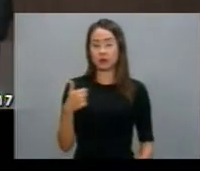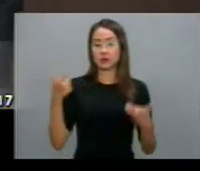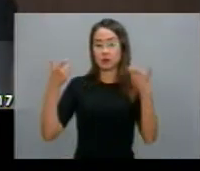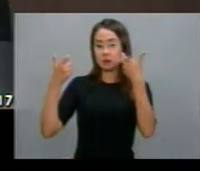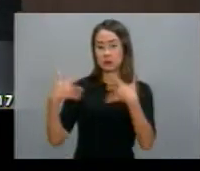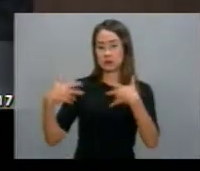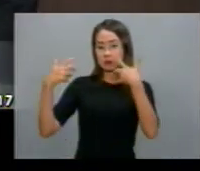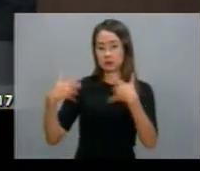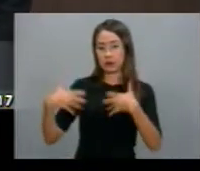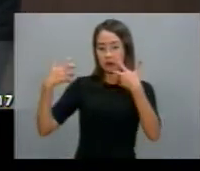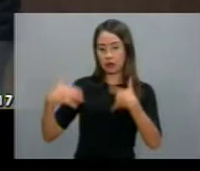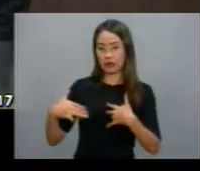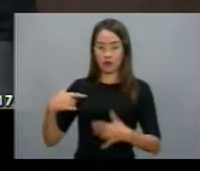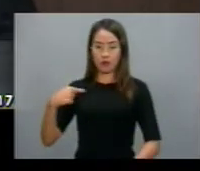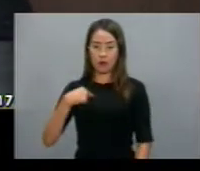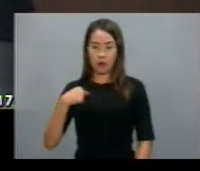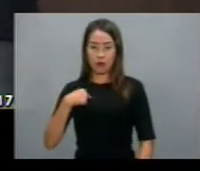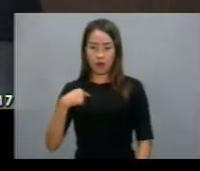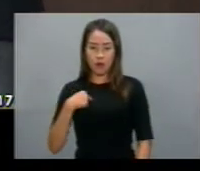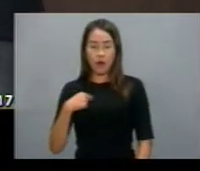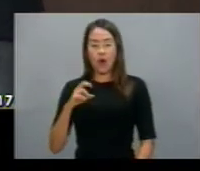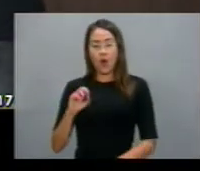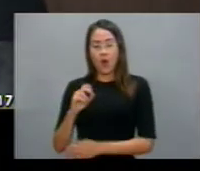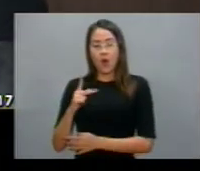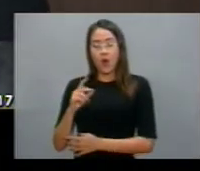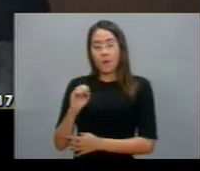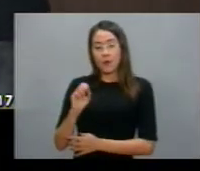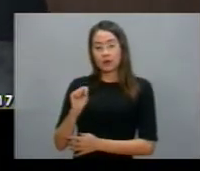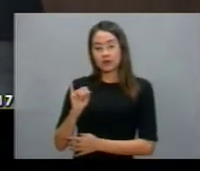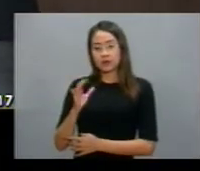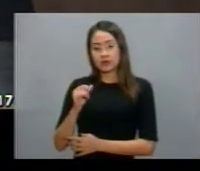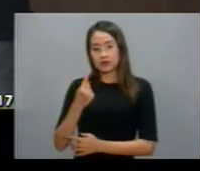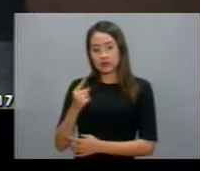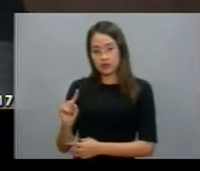um parlamentar que, obviamente, em sendo de oposição ao governo Camilo,